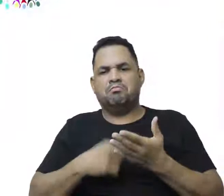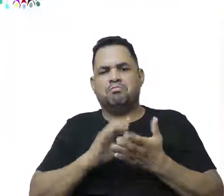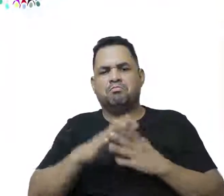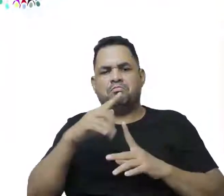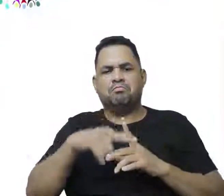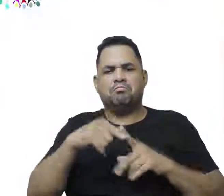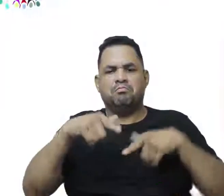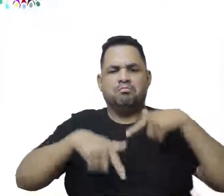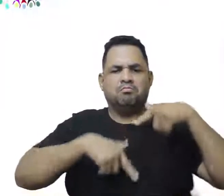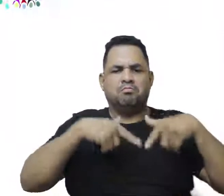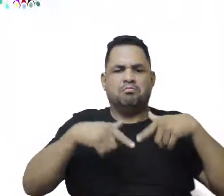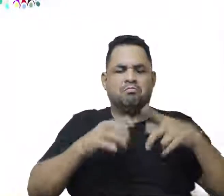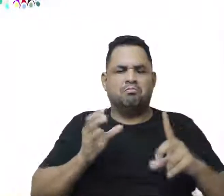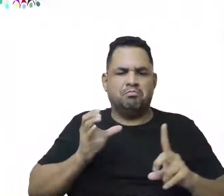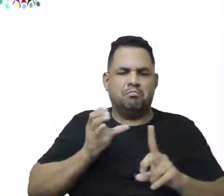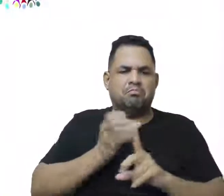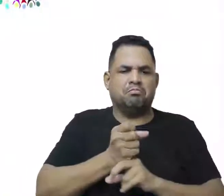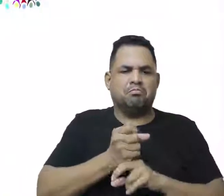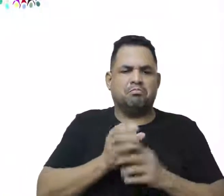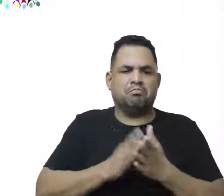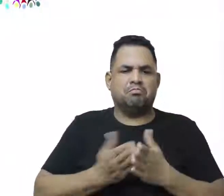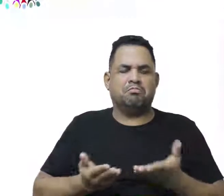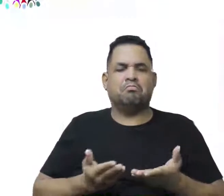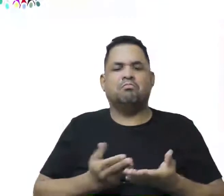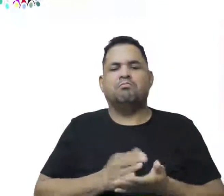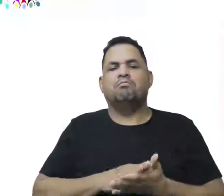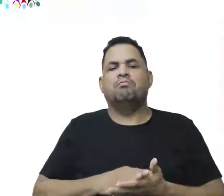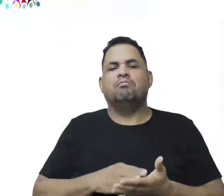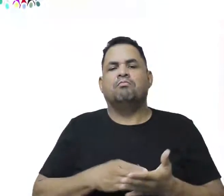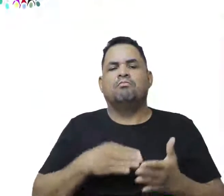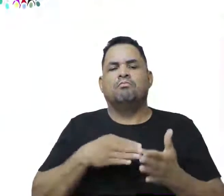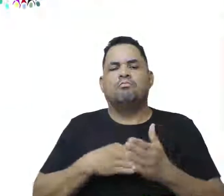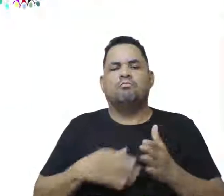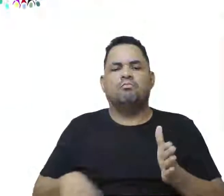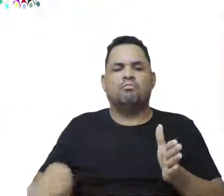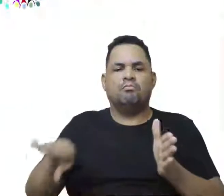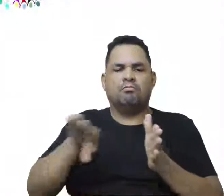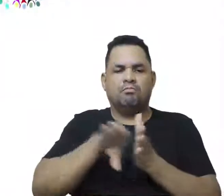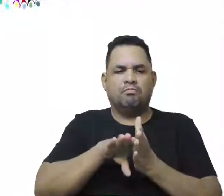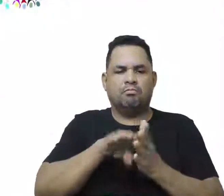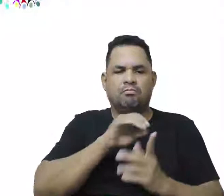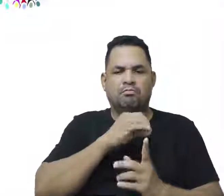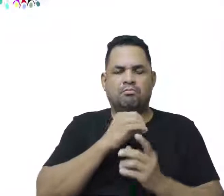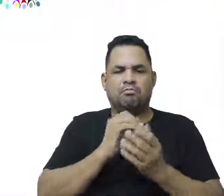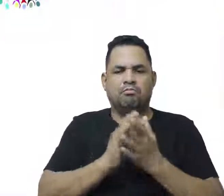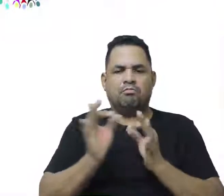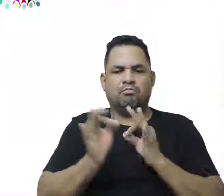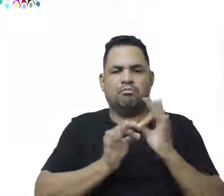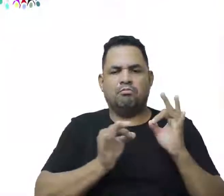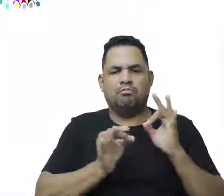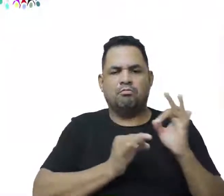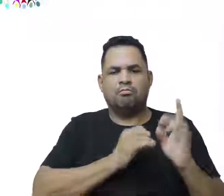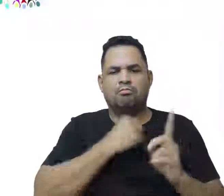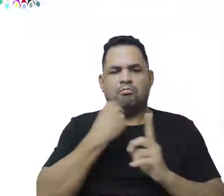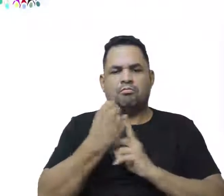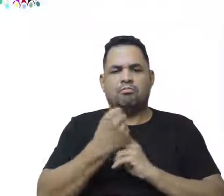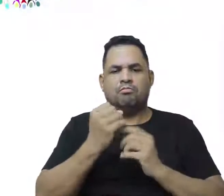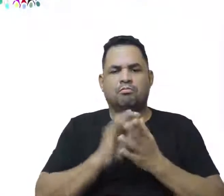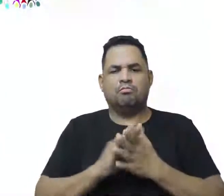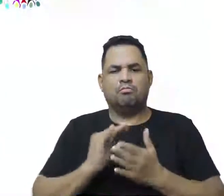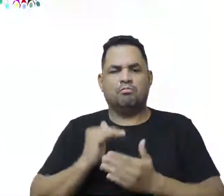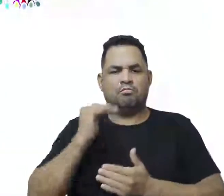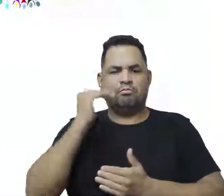de tipos de ação e de dominação até chegarem as formas sociais com